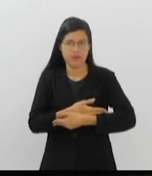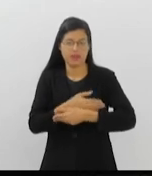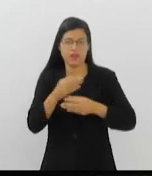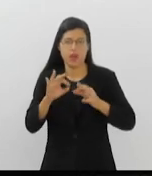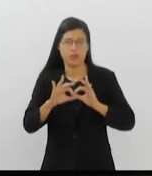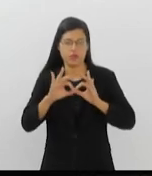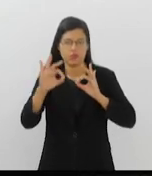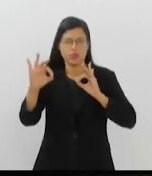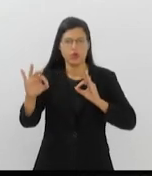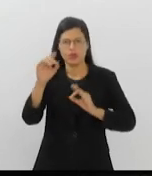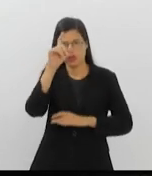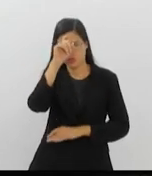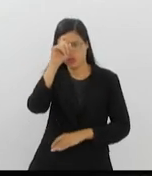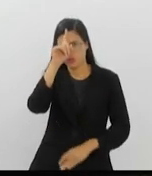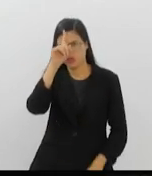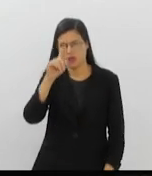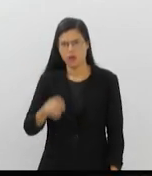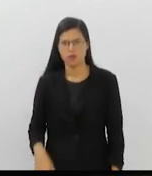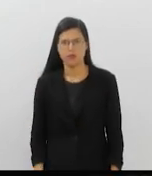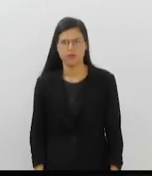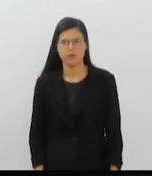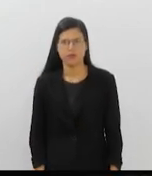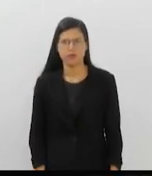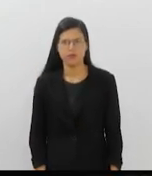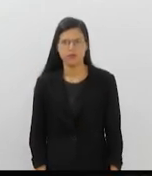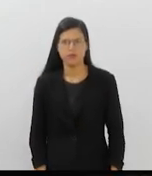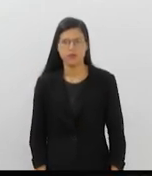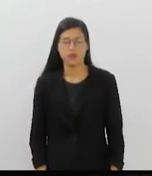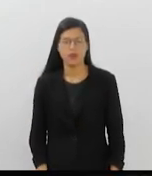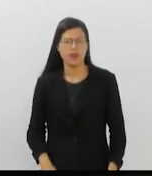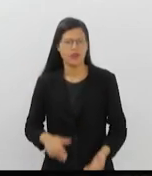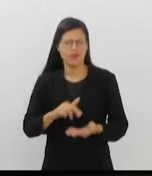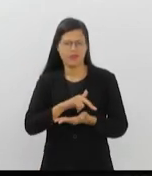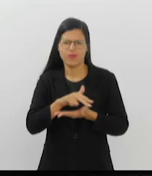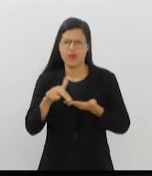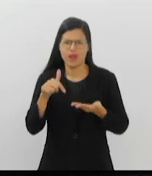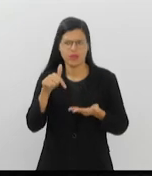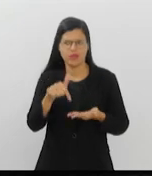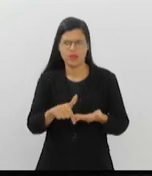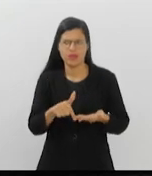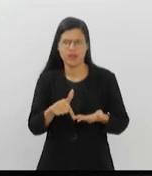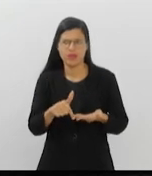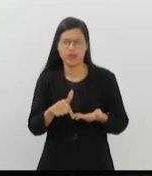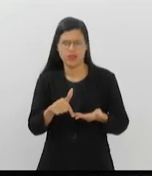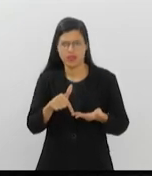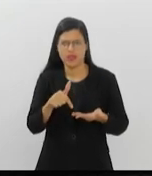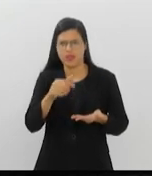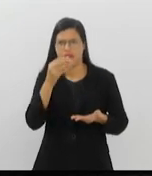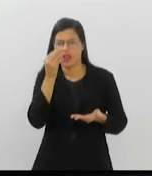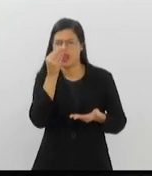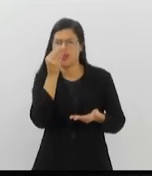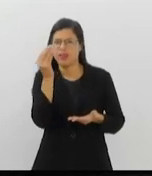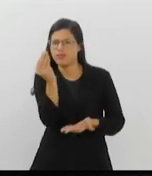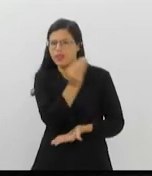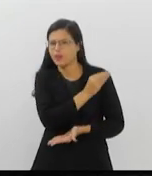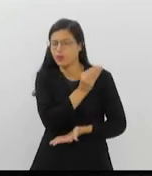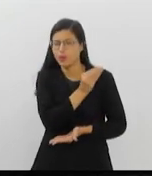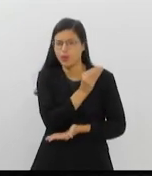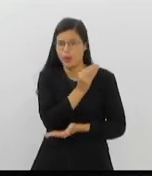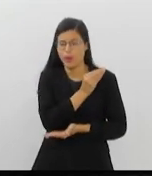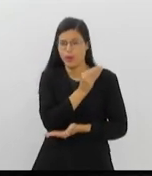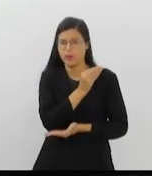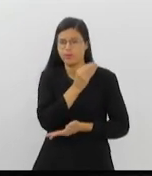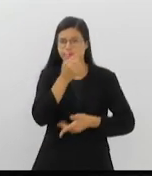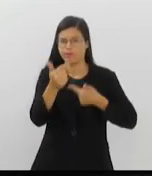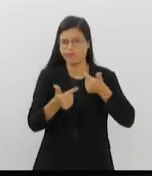unidade hospitalar muitos aqui inclusive desprezam o trabalho